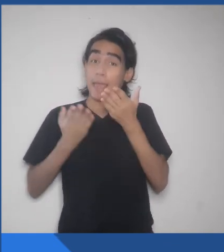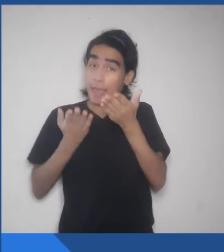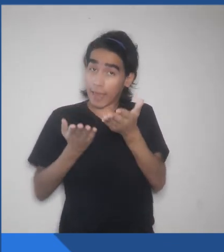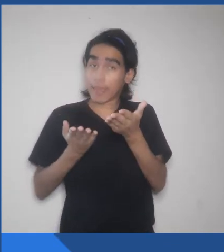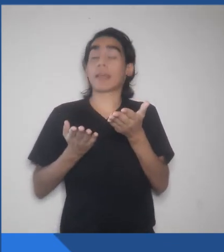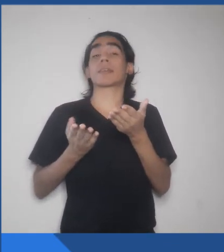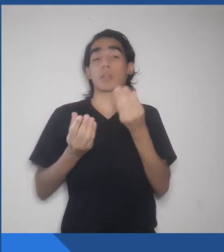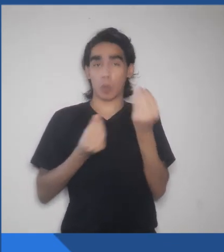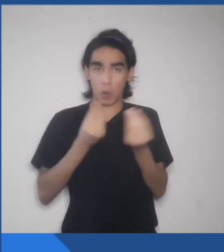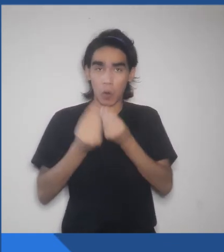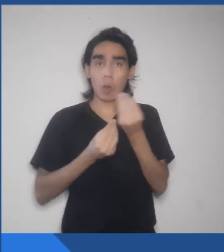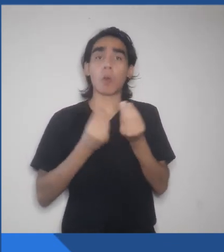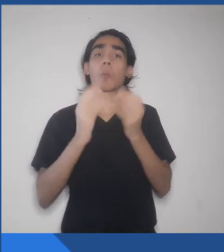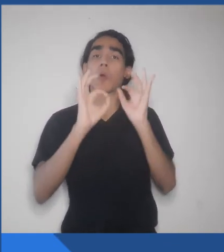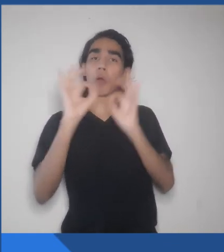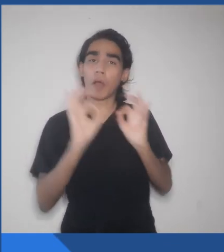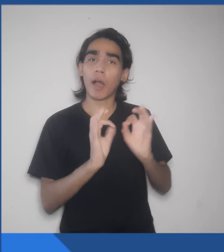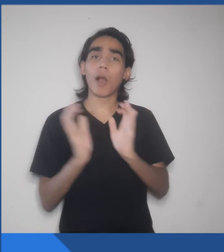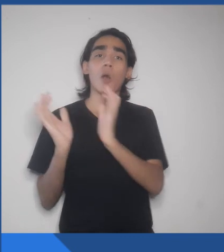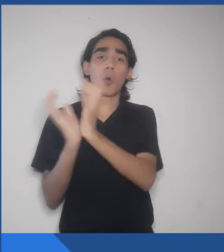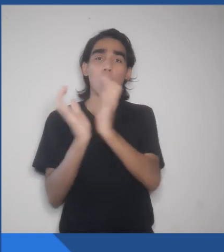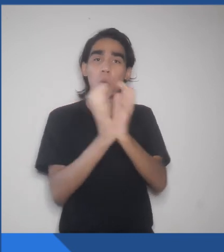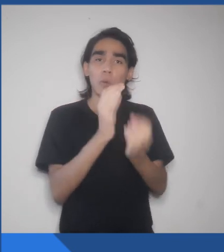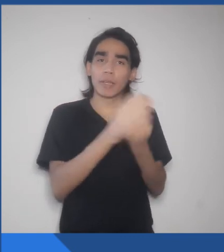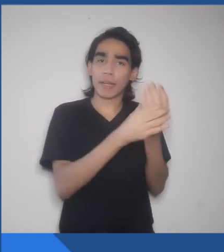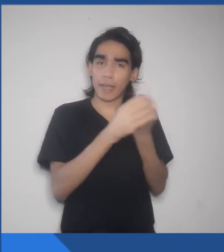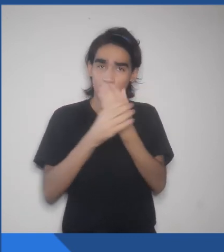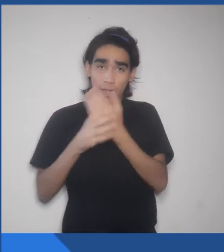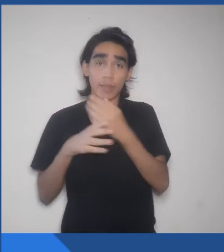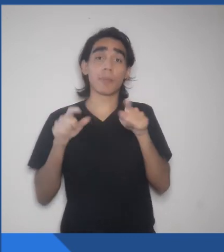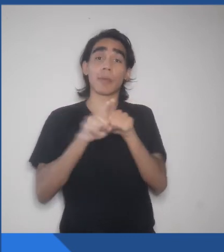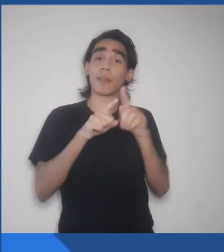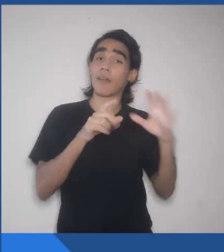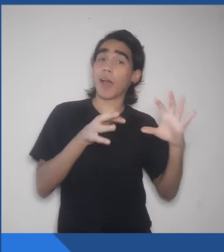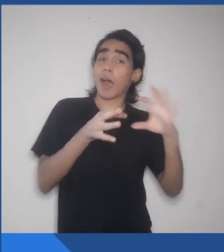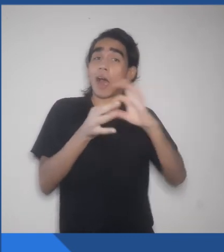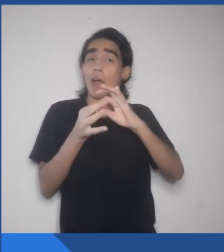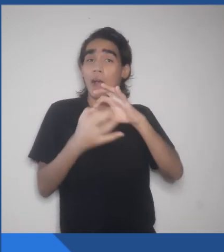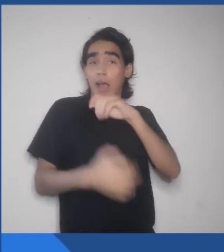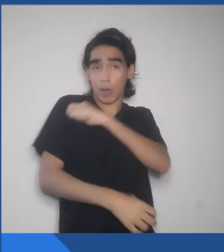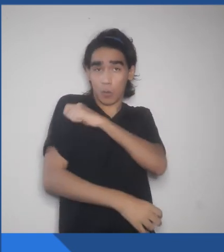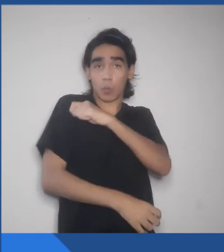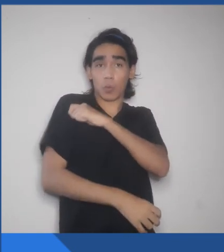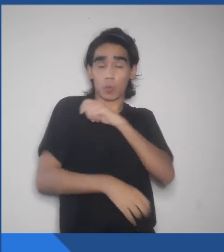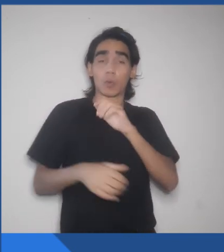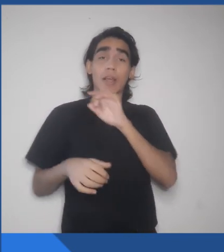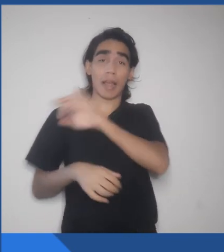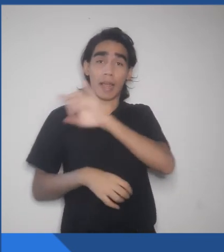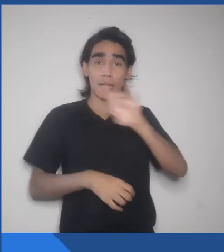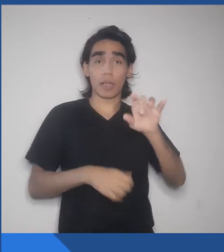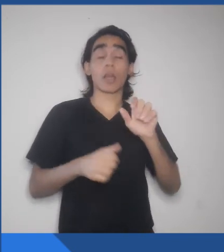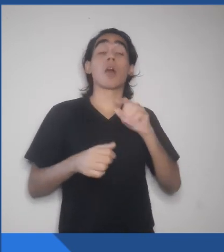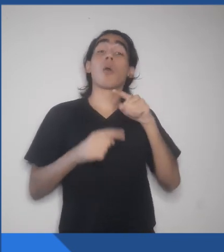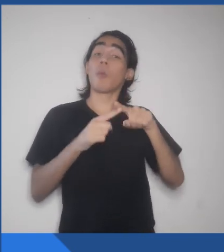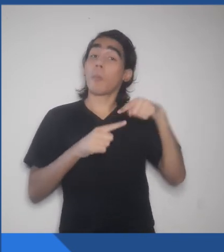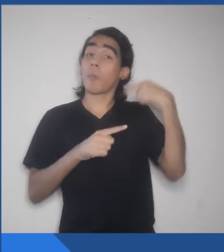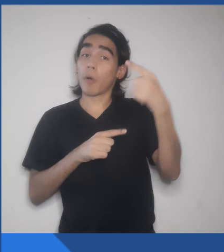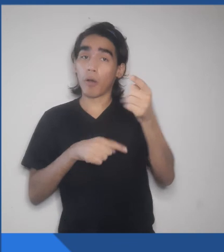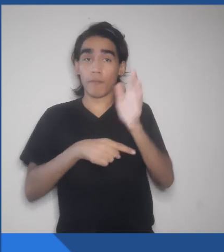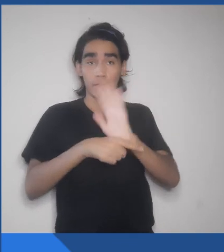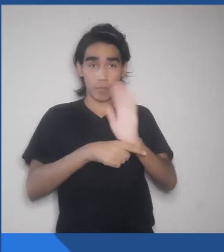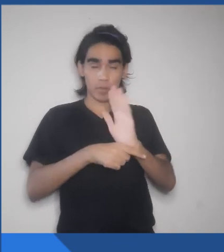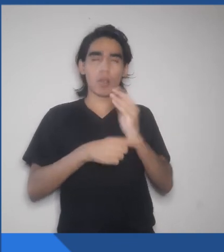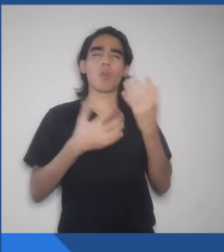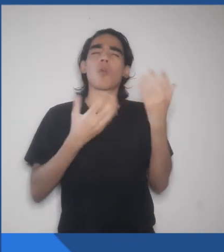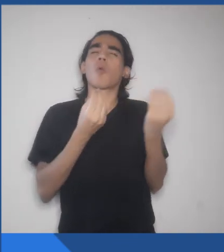esse é o procedimento operacional de criar os grupos e vincular os usuários aos grupos. No próximo vídeo eu vou mostrar para vocês